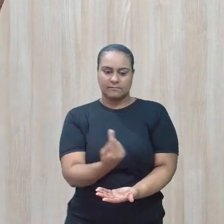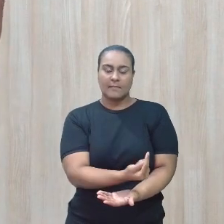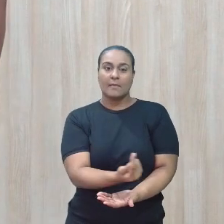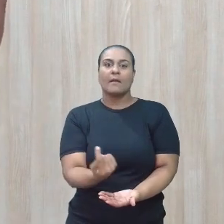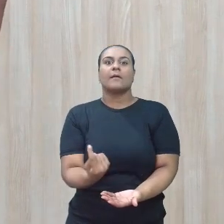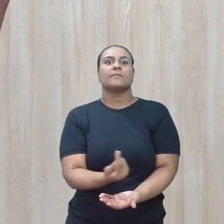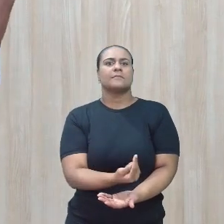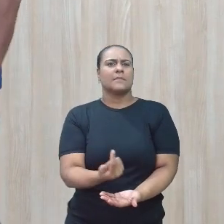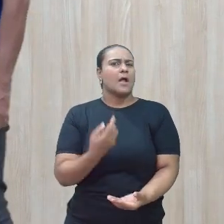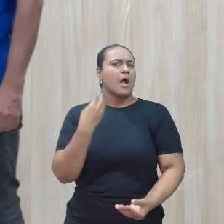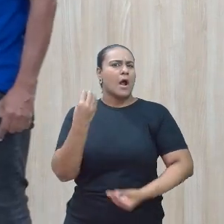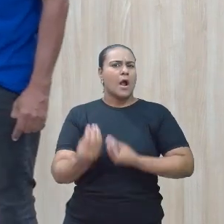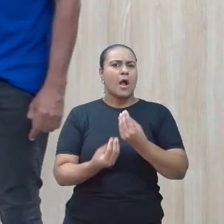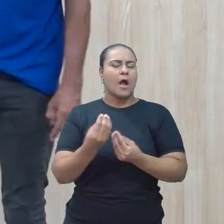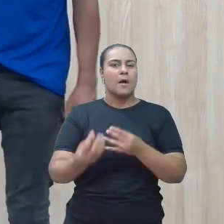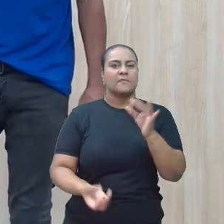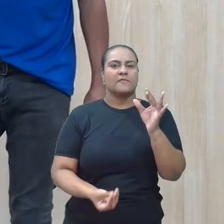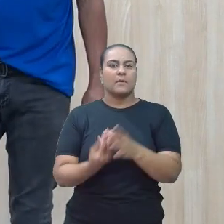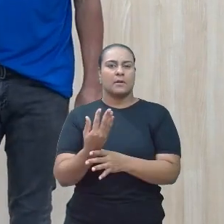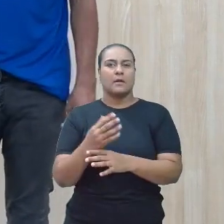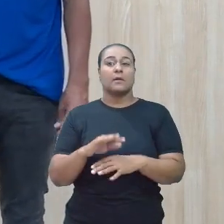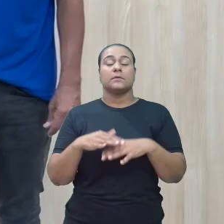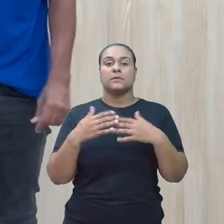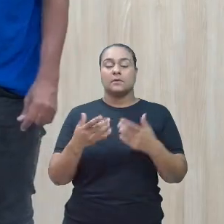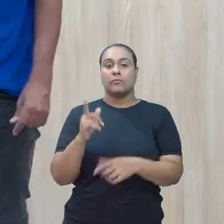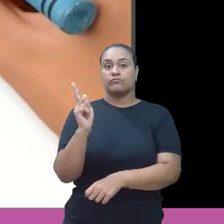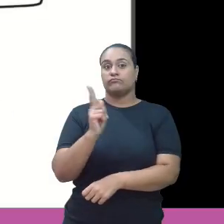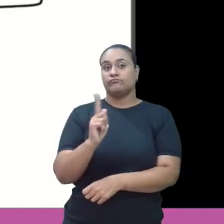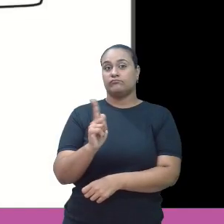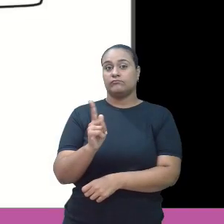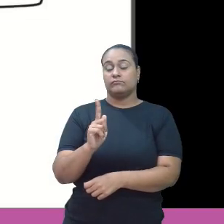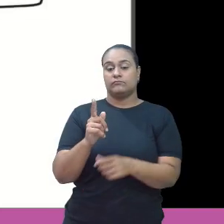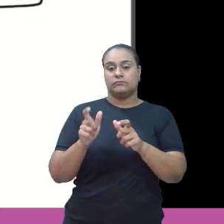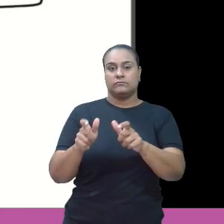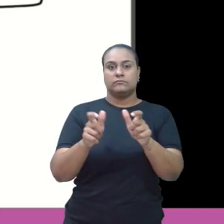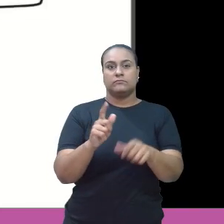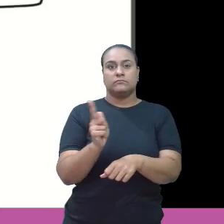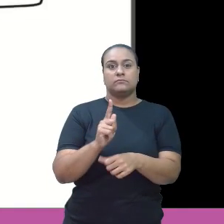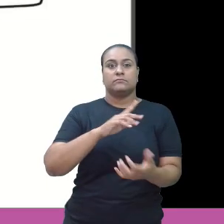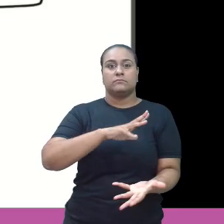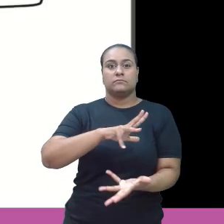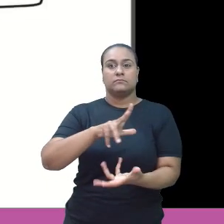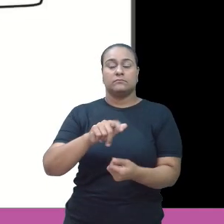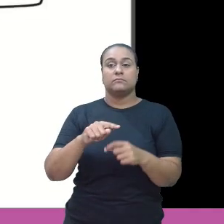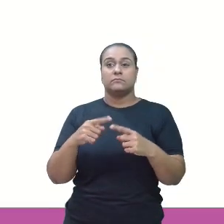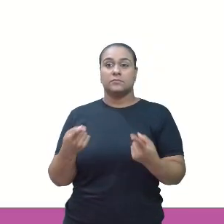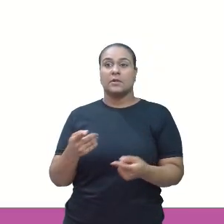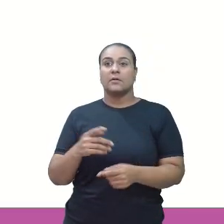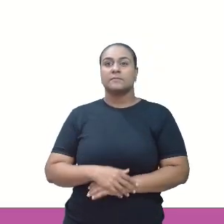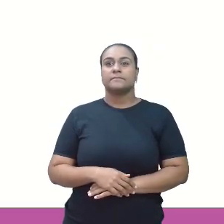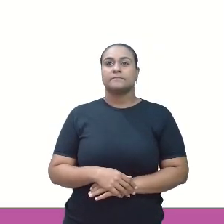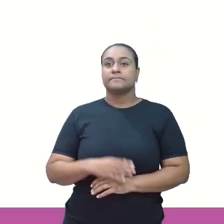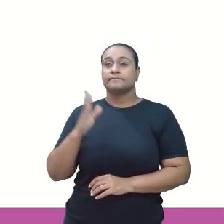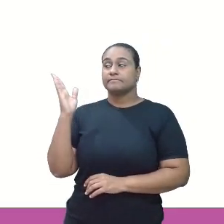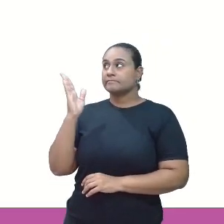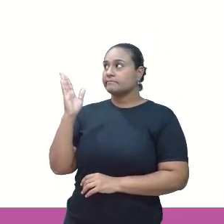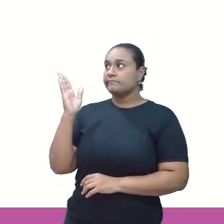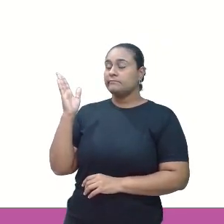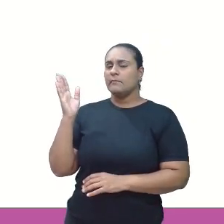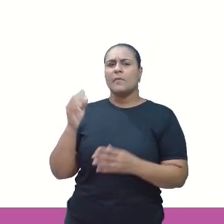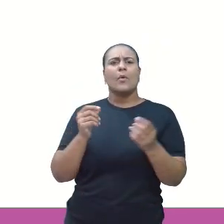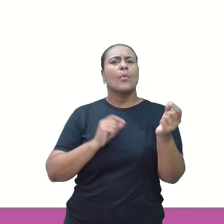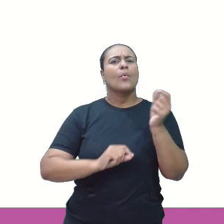essa situação? Tá? Vamos entender o que é coordenada geográfica, bem rapidinho, gente. É necessário, antes de tudo, o que são